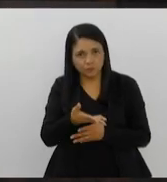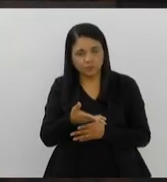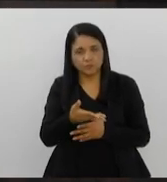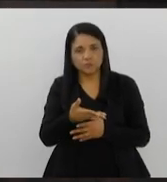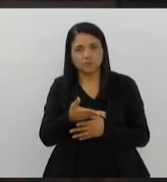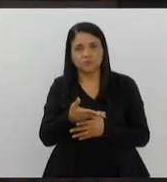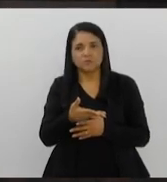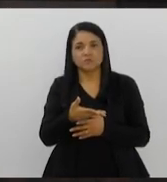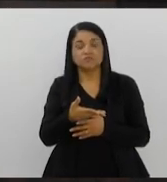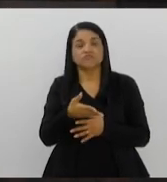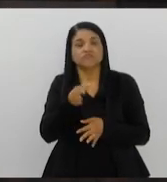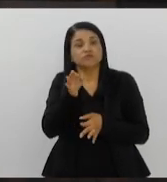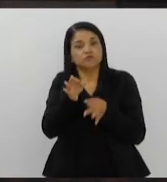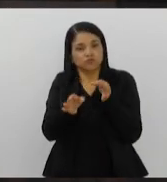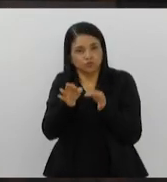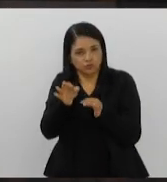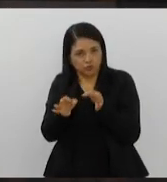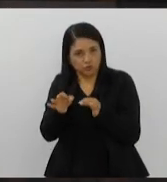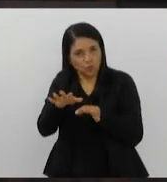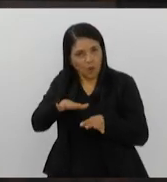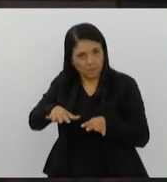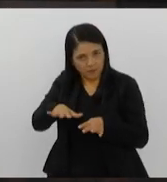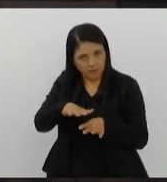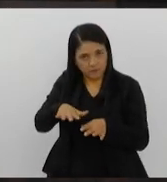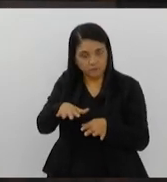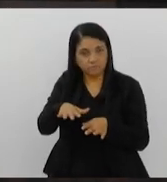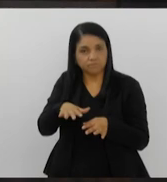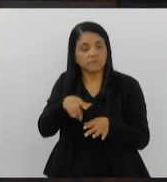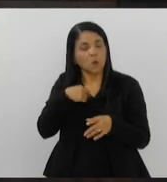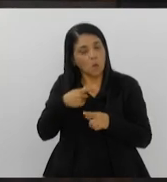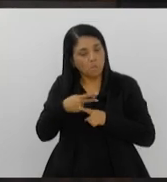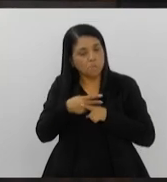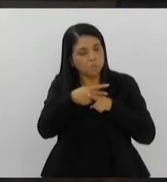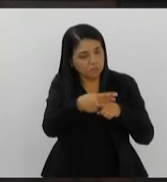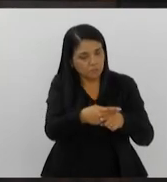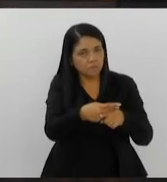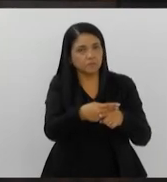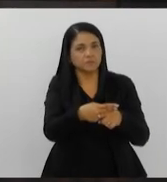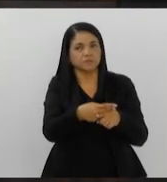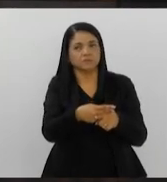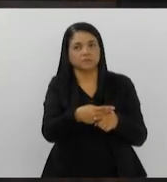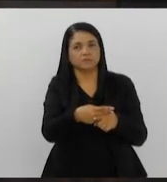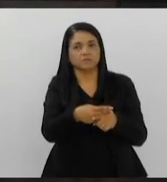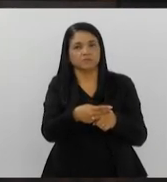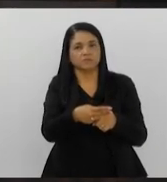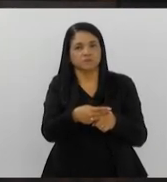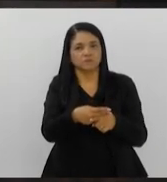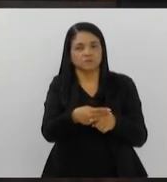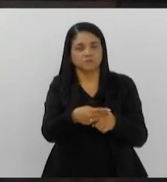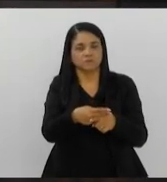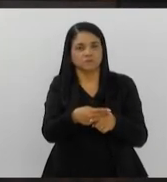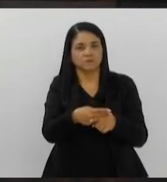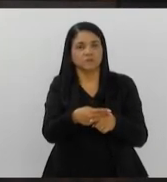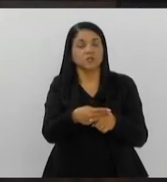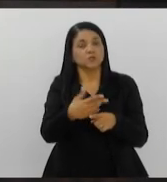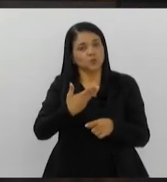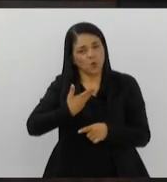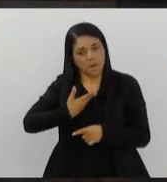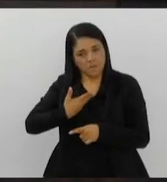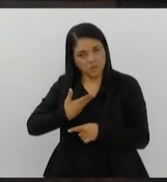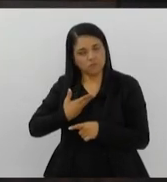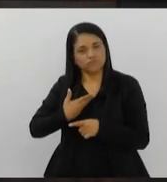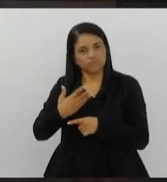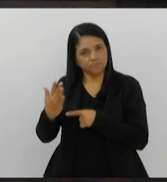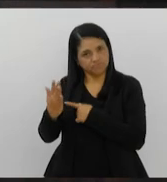o ambiente jurídico e eu ali o procurei através também de